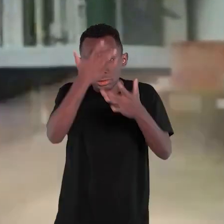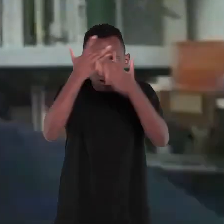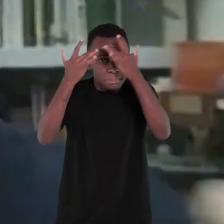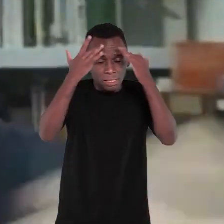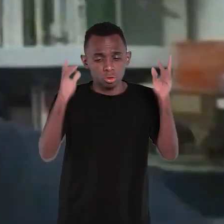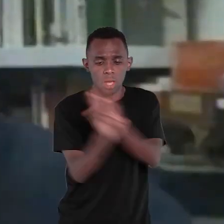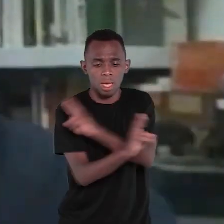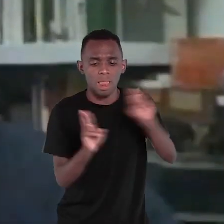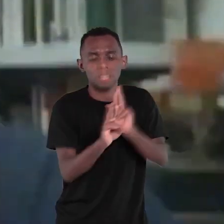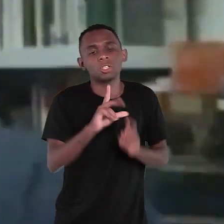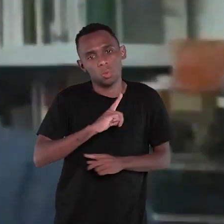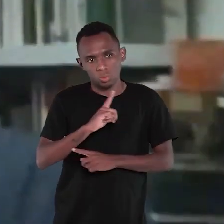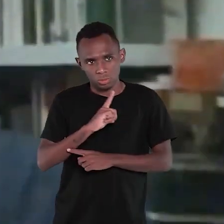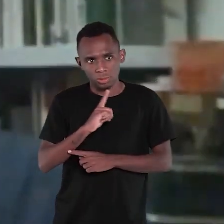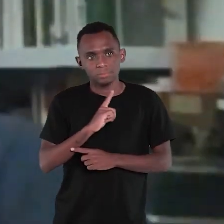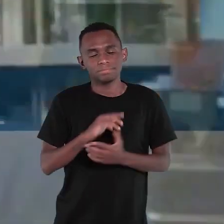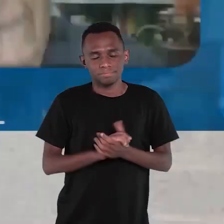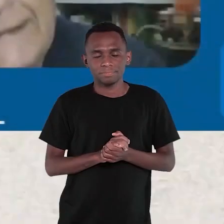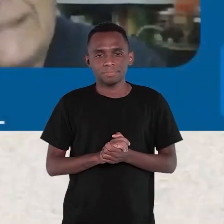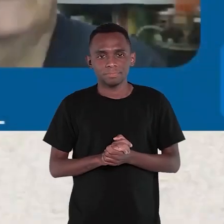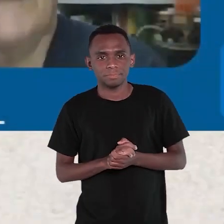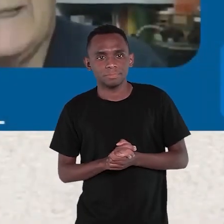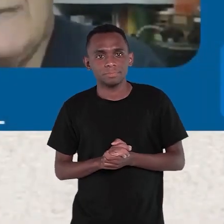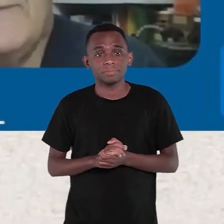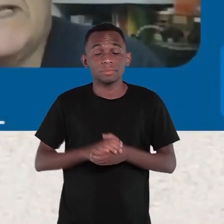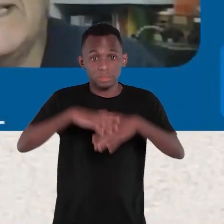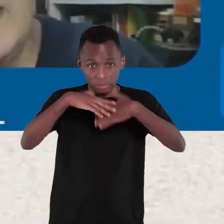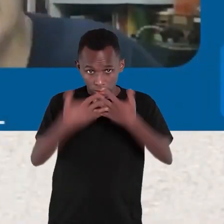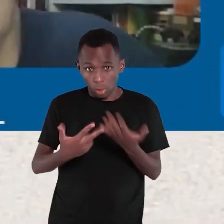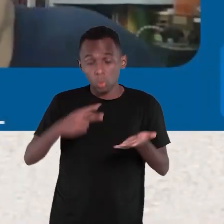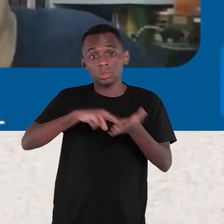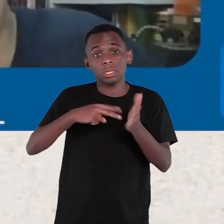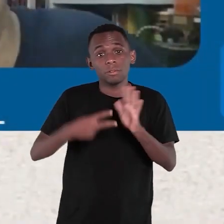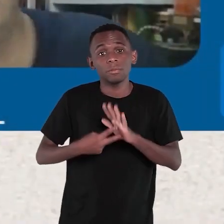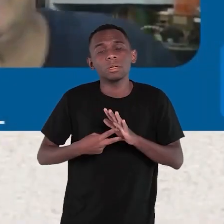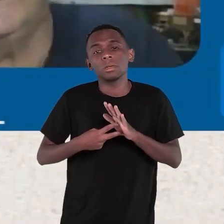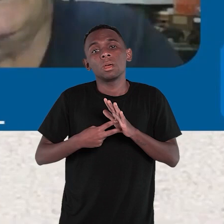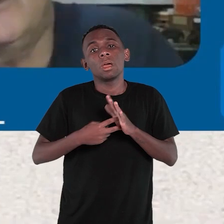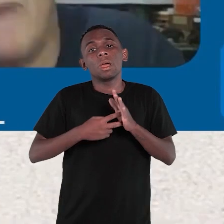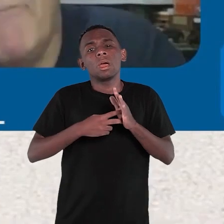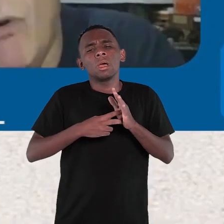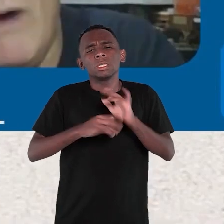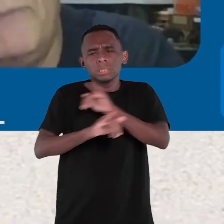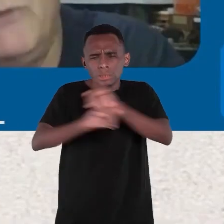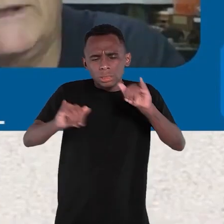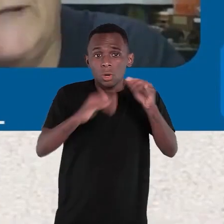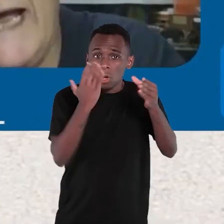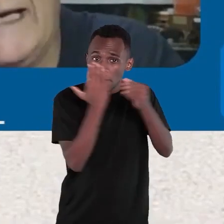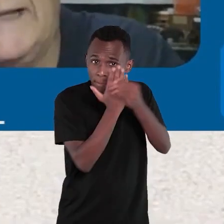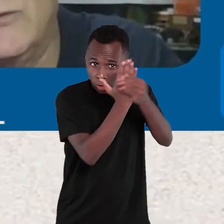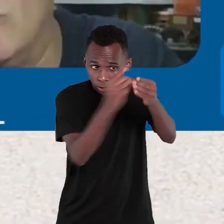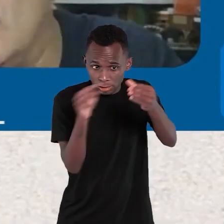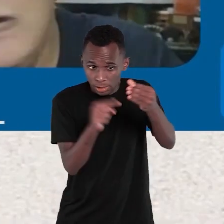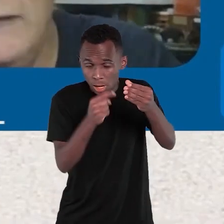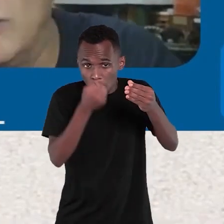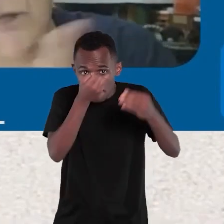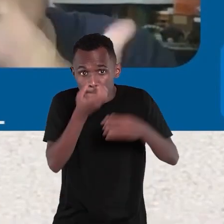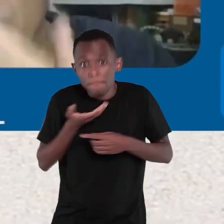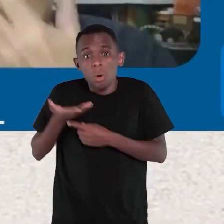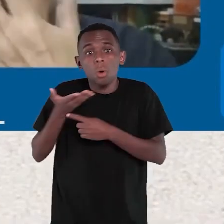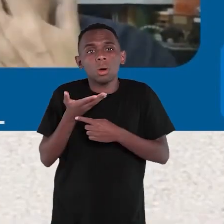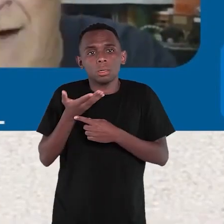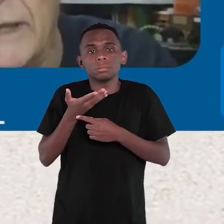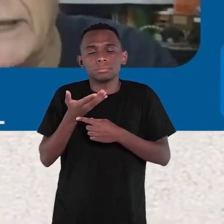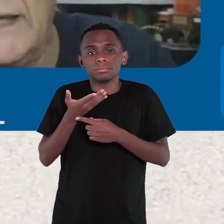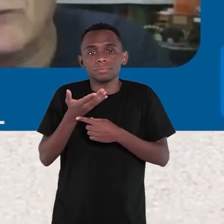pessoas. Sinergias, né? O que a gente pode chamar de... Exatamente. Nesse sentido, a gente diz que uma boa biblioteca, nós temos